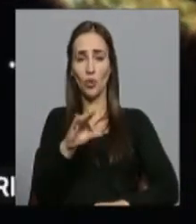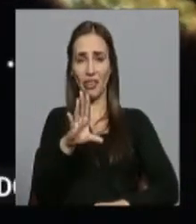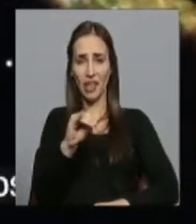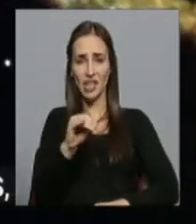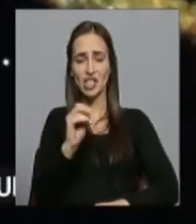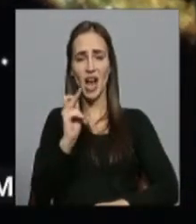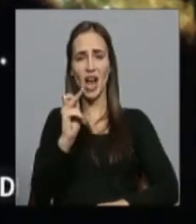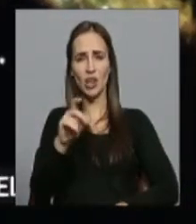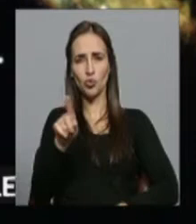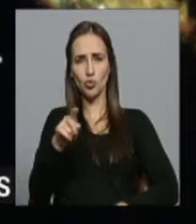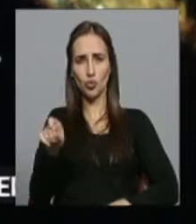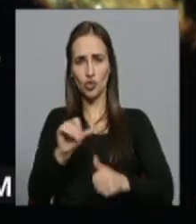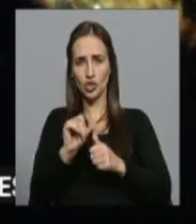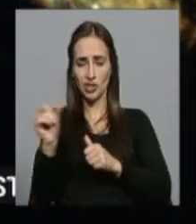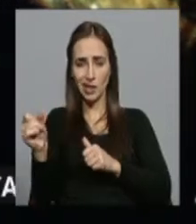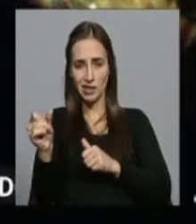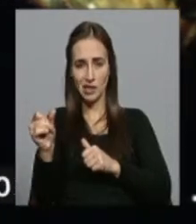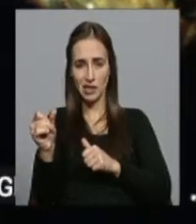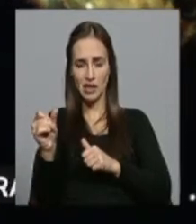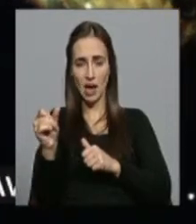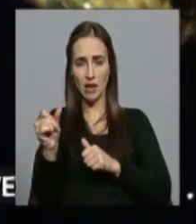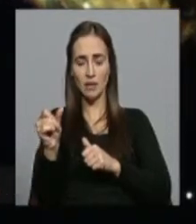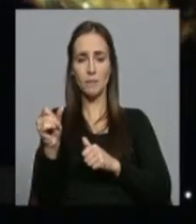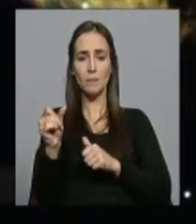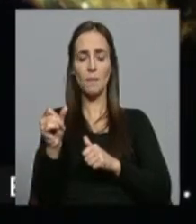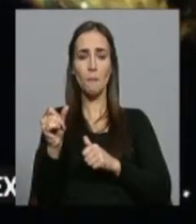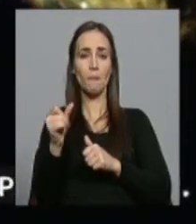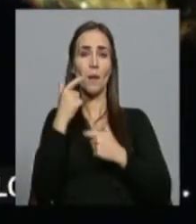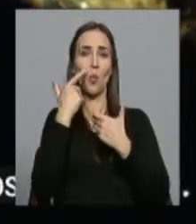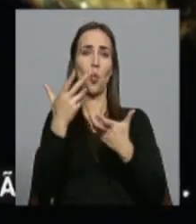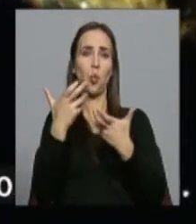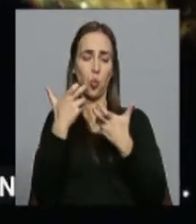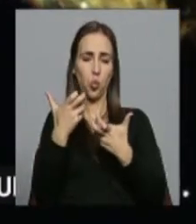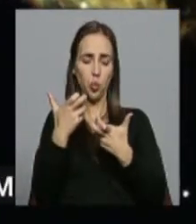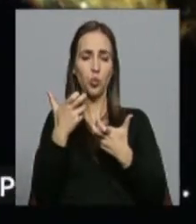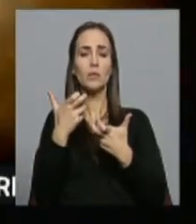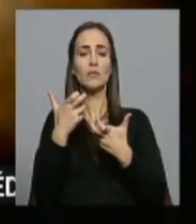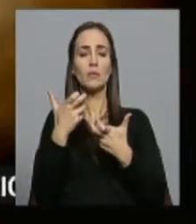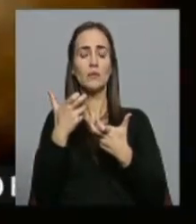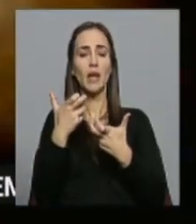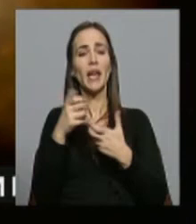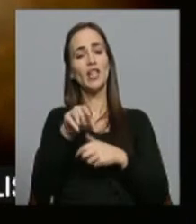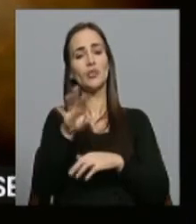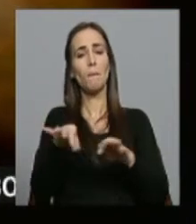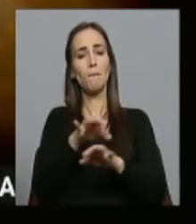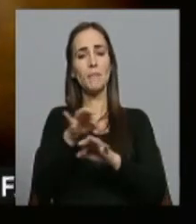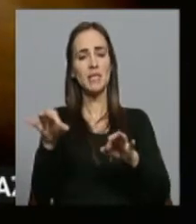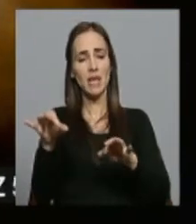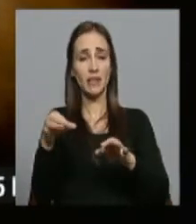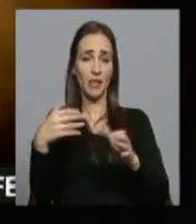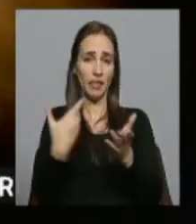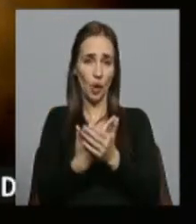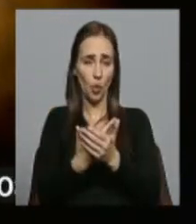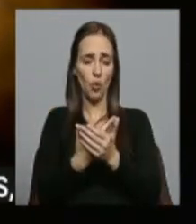cerca de 27 sistemas solares lado a lado. E com uma qualidade e absolutamente notável. E, portanto, esta é a prenda também que o Hubble nos deu. E, olha,